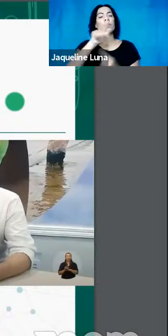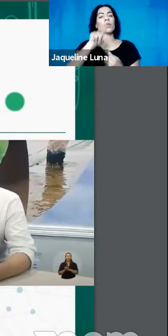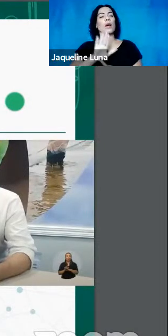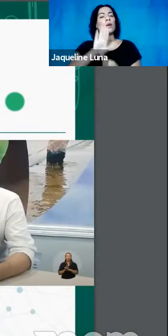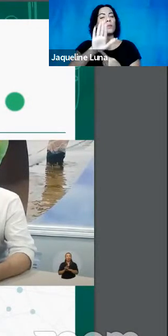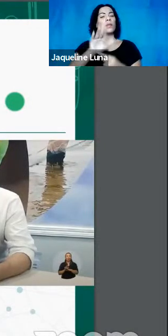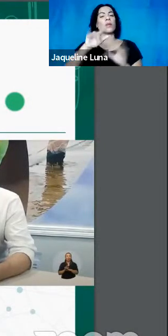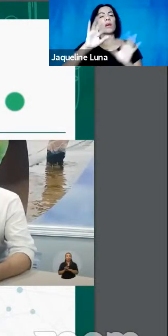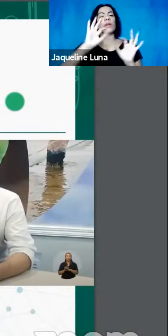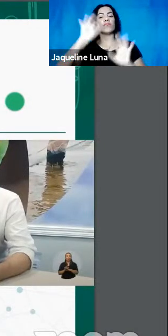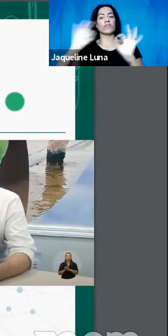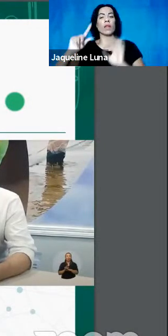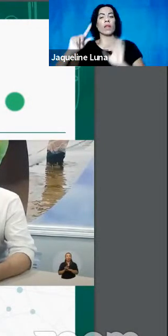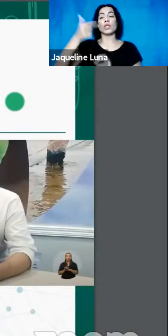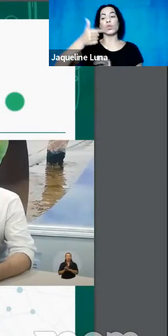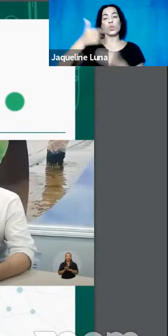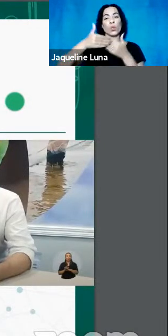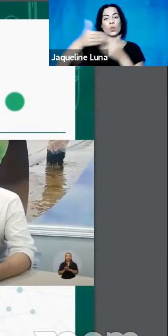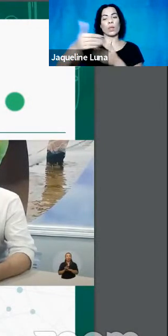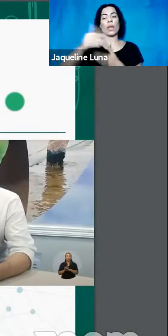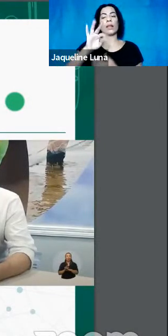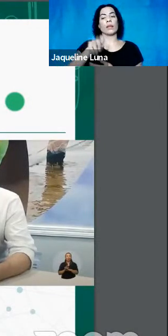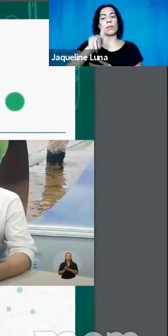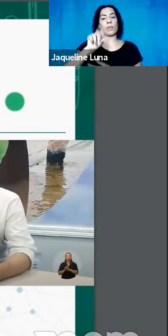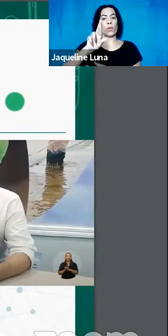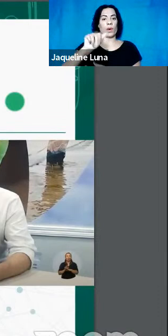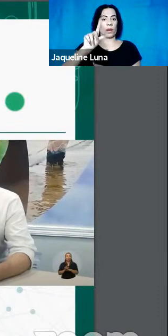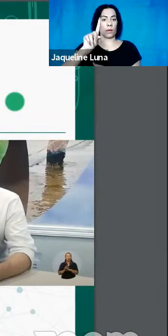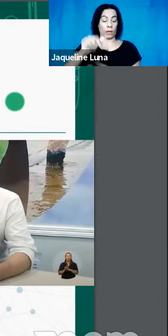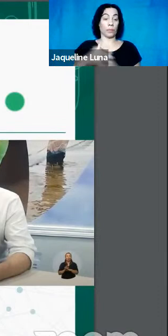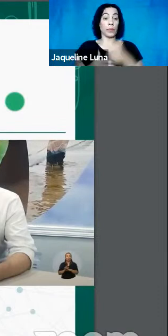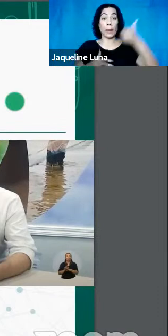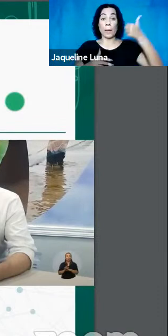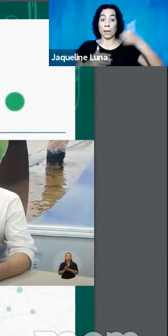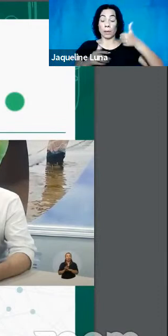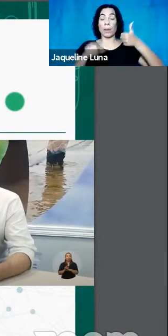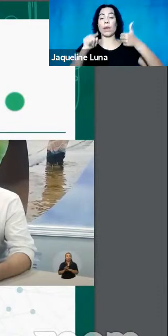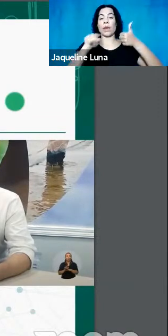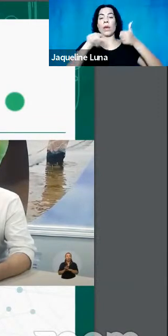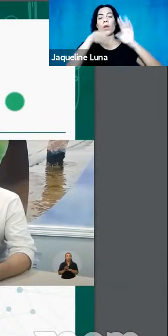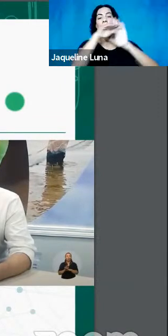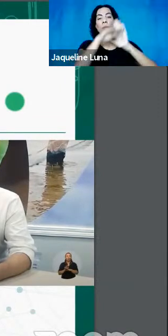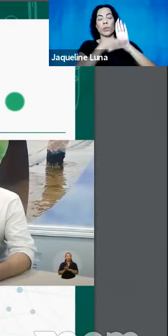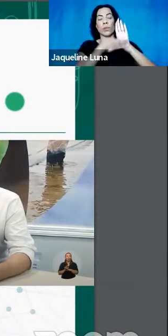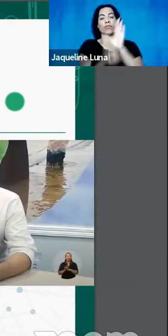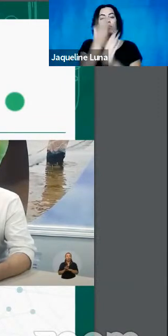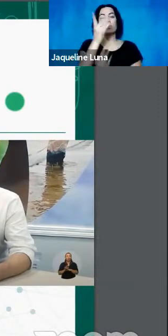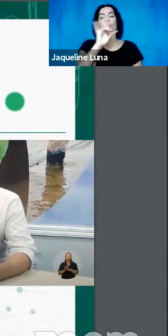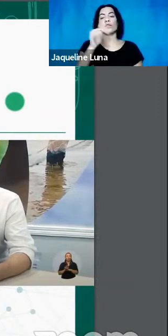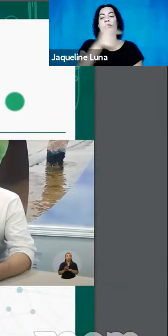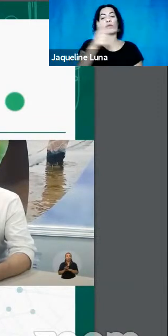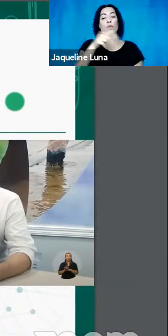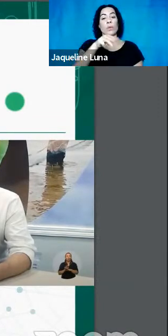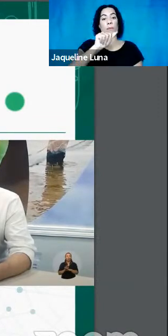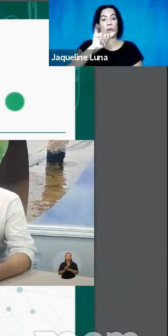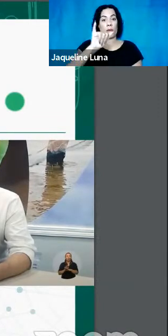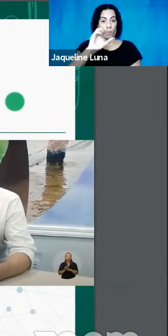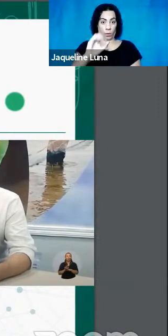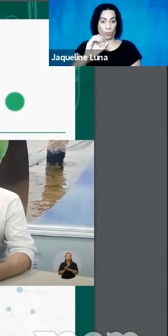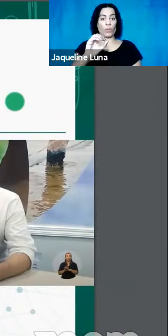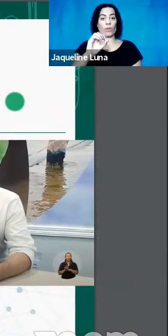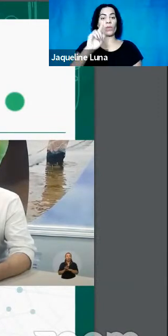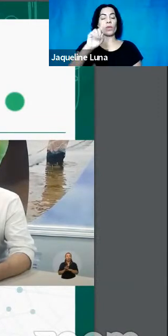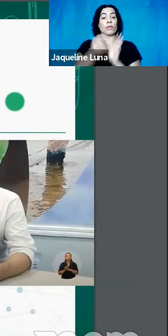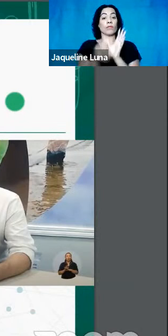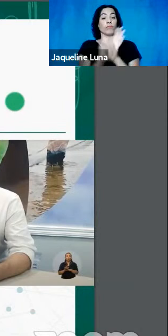feita para a segunda temporada. A primeira temporada do programa, ela estreou em 22 de maio. O